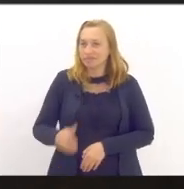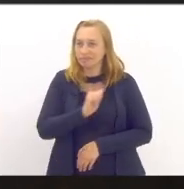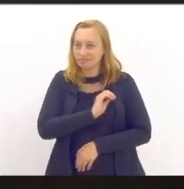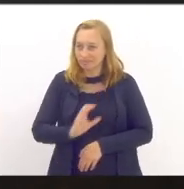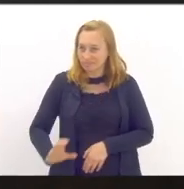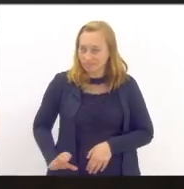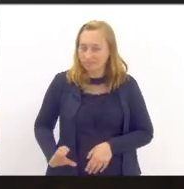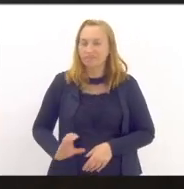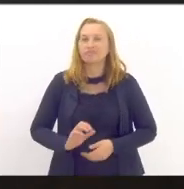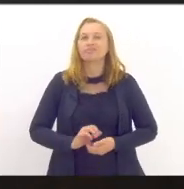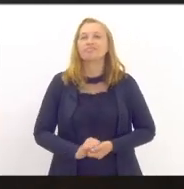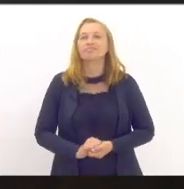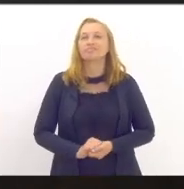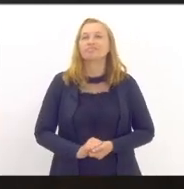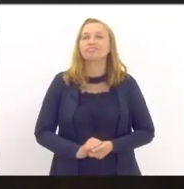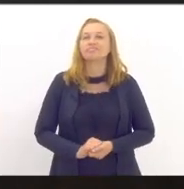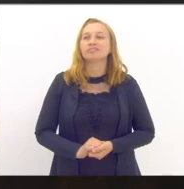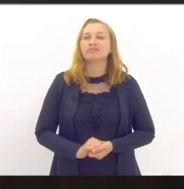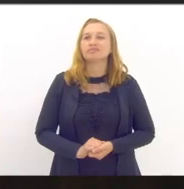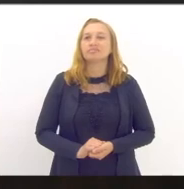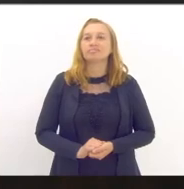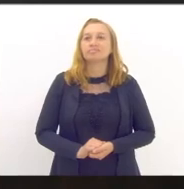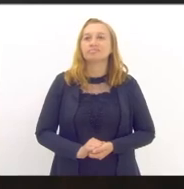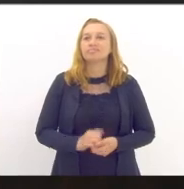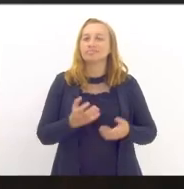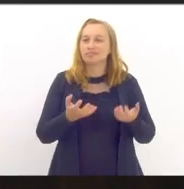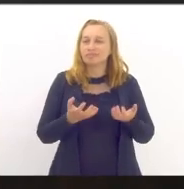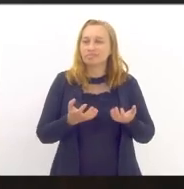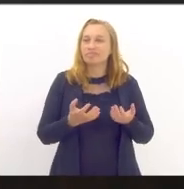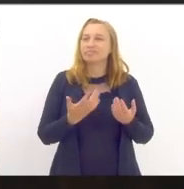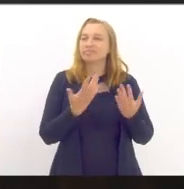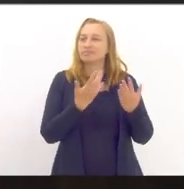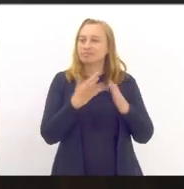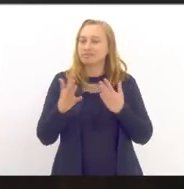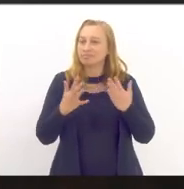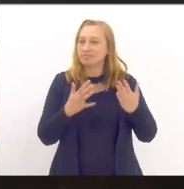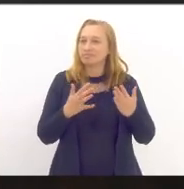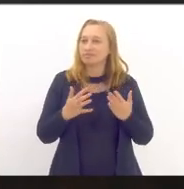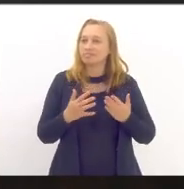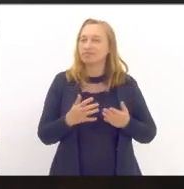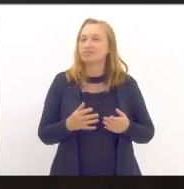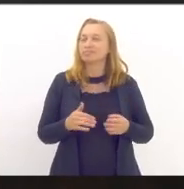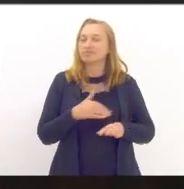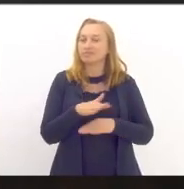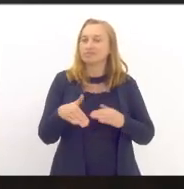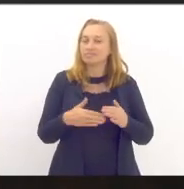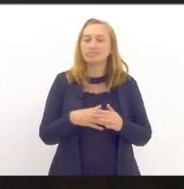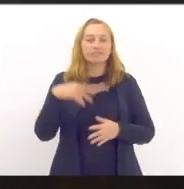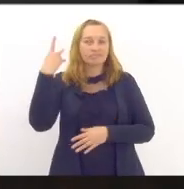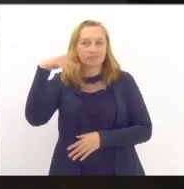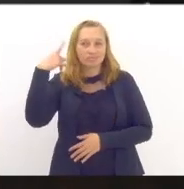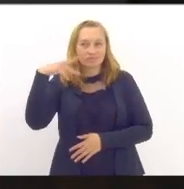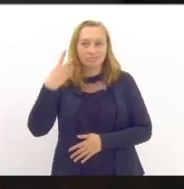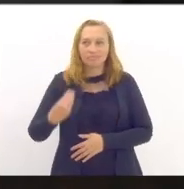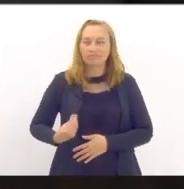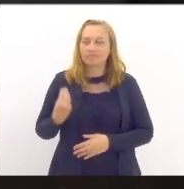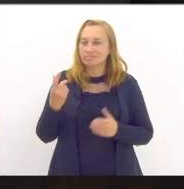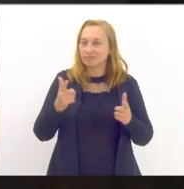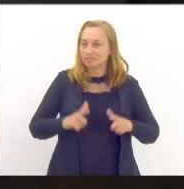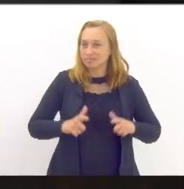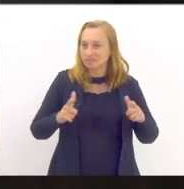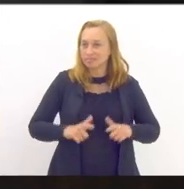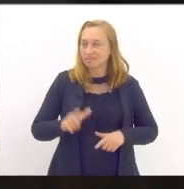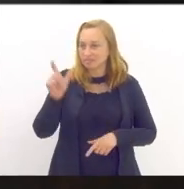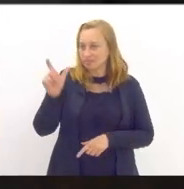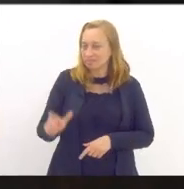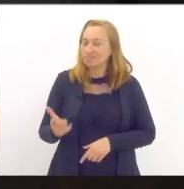presidente André Siciliano. Quero cumprimentar todos os vereadores aqui presentes, também na